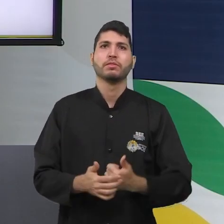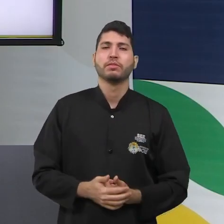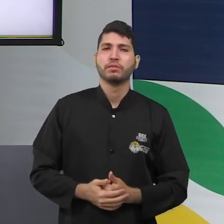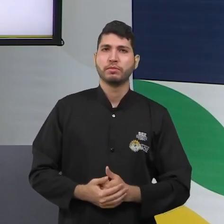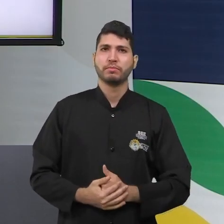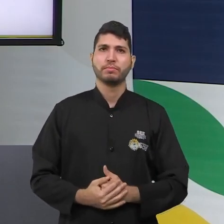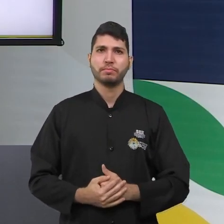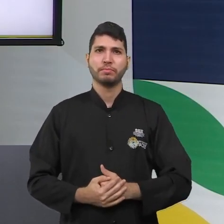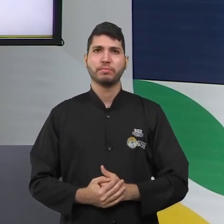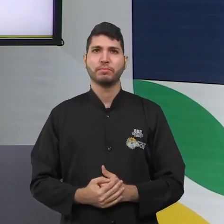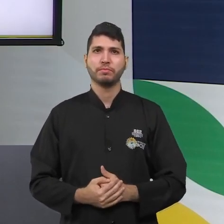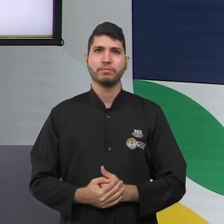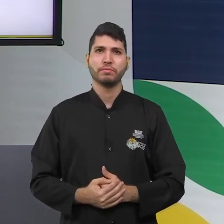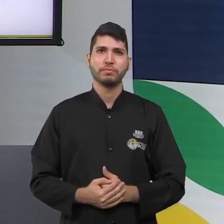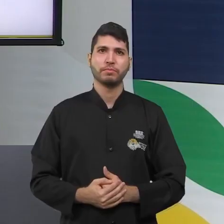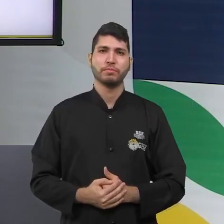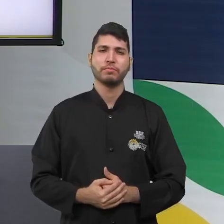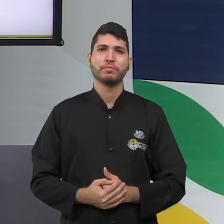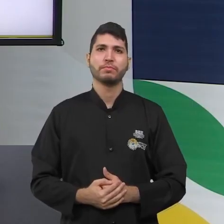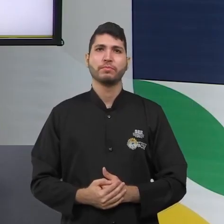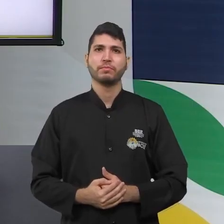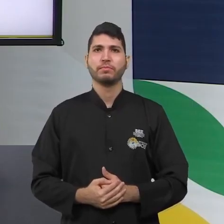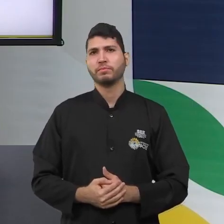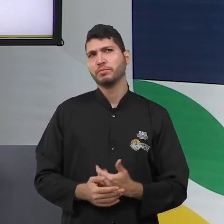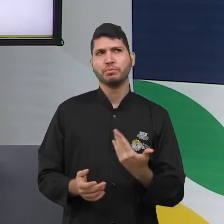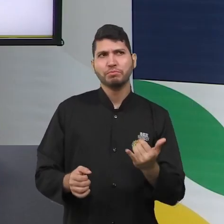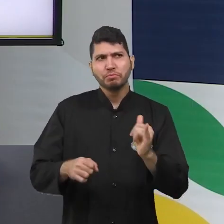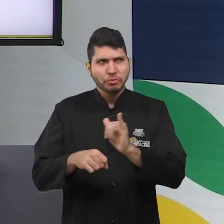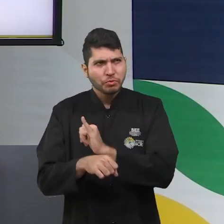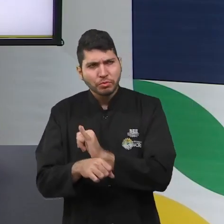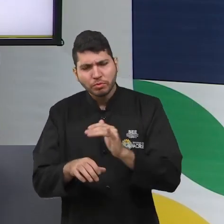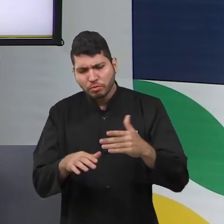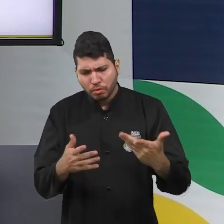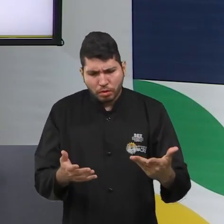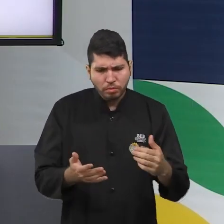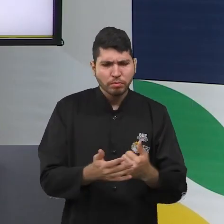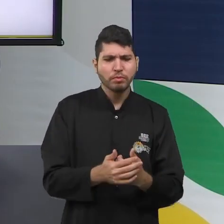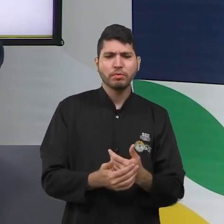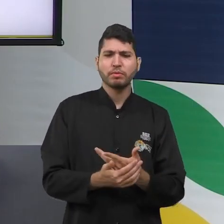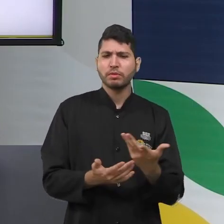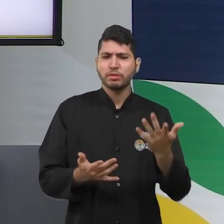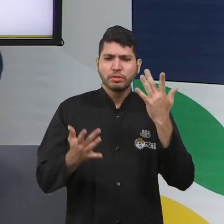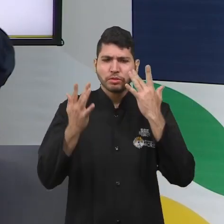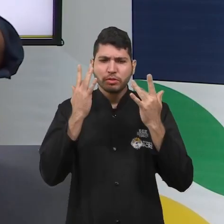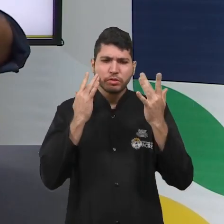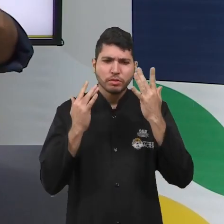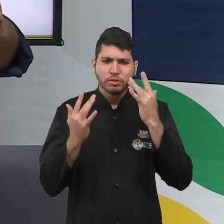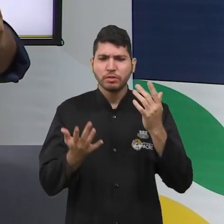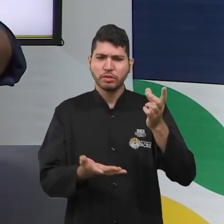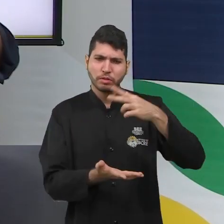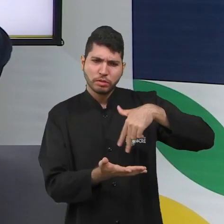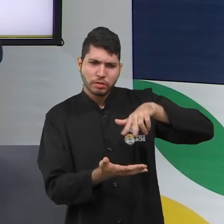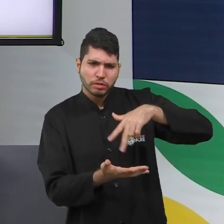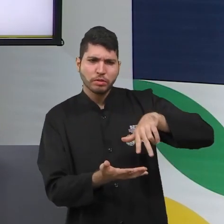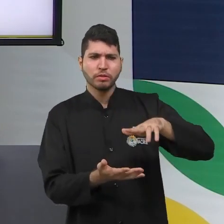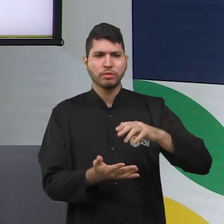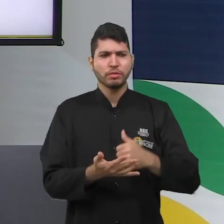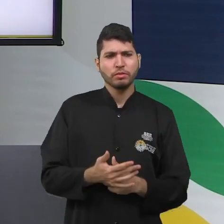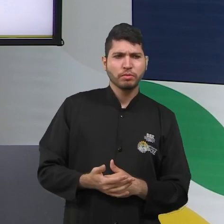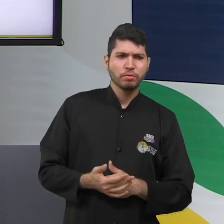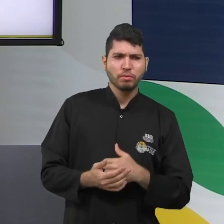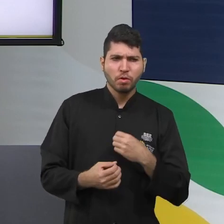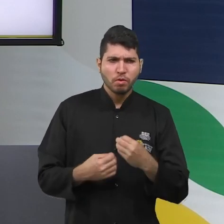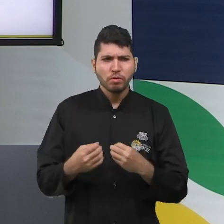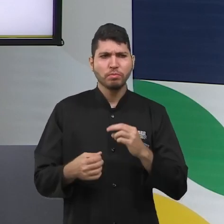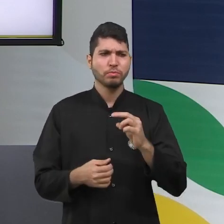Então, quais seriam os mecanismos que a gente pode, por meio da dança, por meio do teatro, oportunizar que a gente consiga se afastar